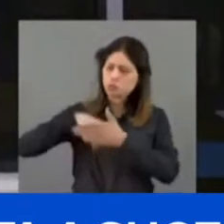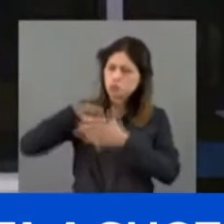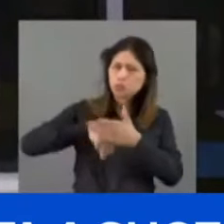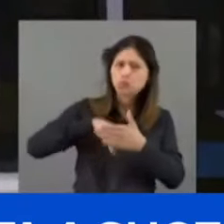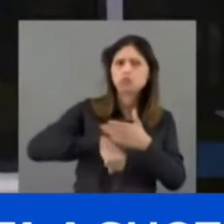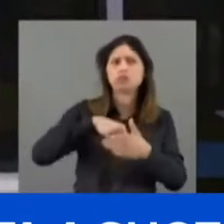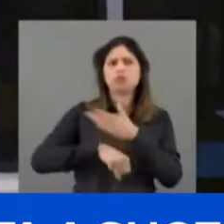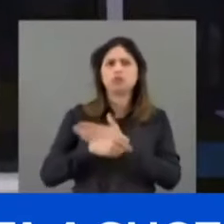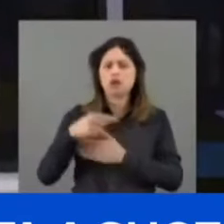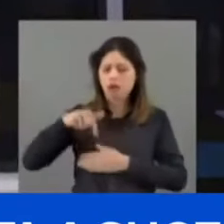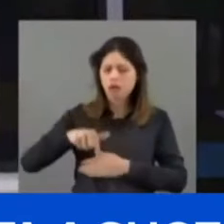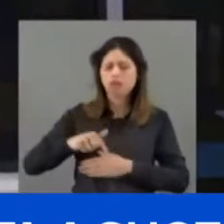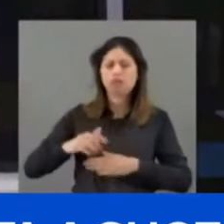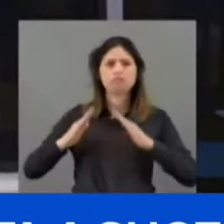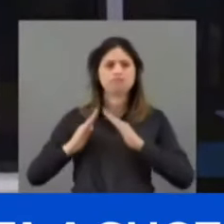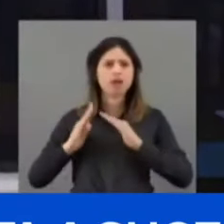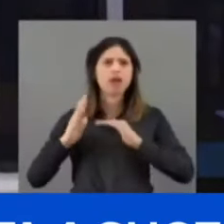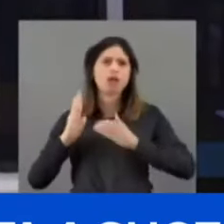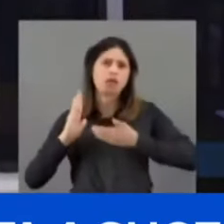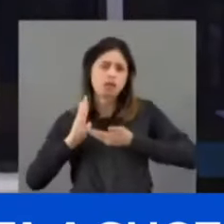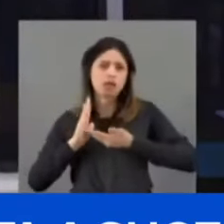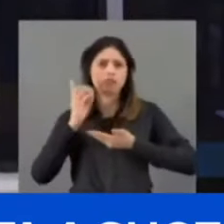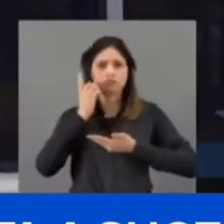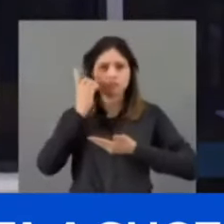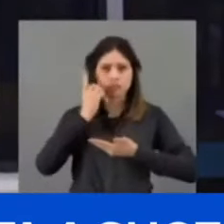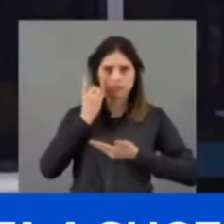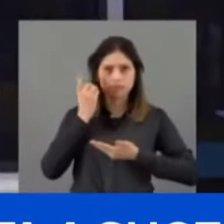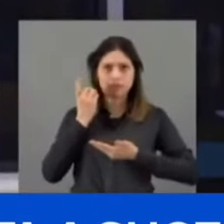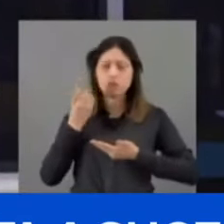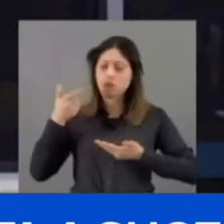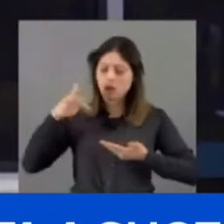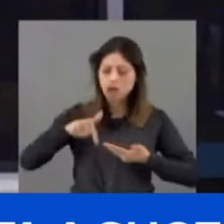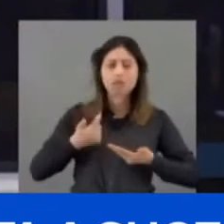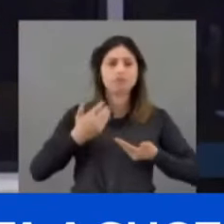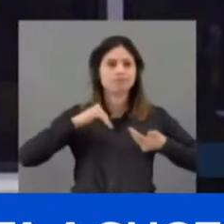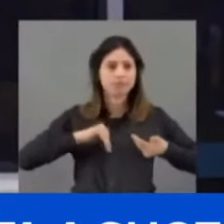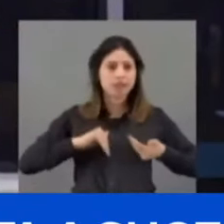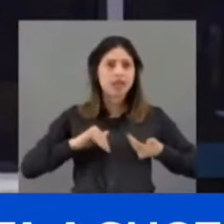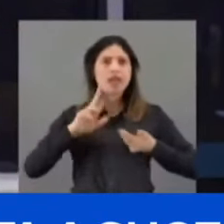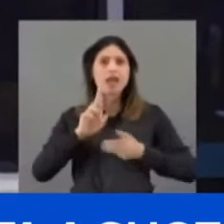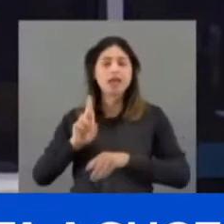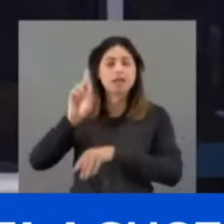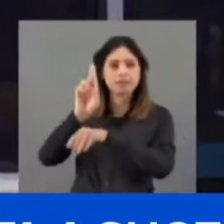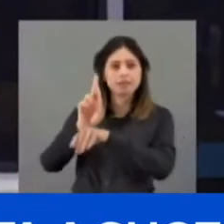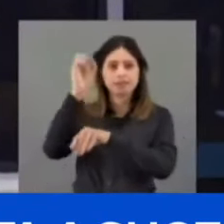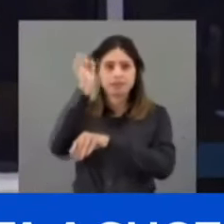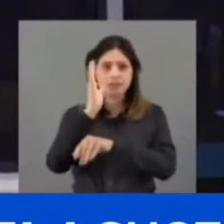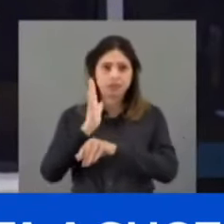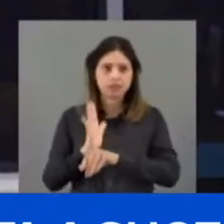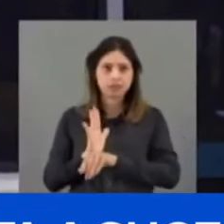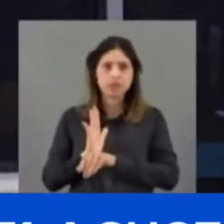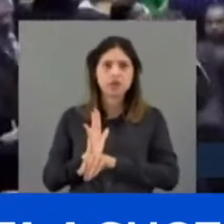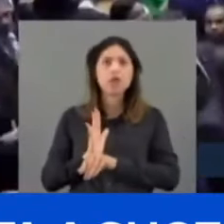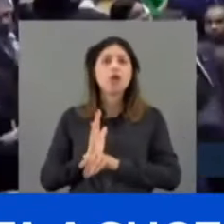senador, sendo oposição ao Lula, eu acho que ele vai ter muito trabalho. Então, eu vejo o Lira em 2024